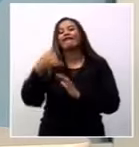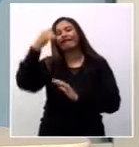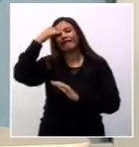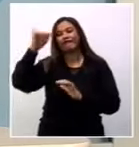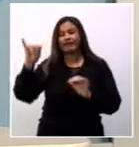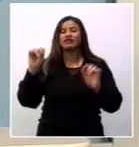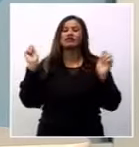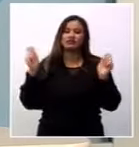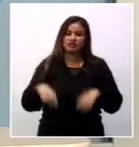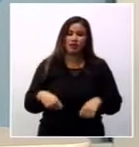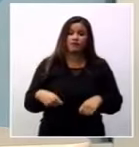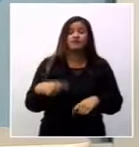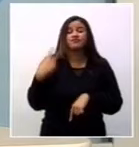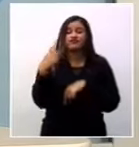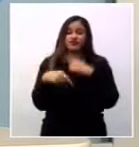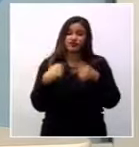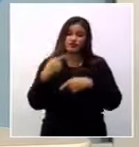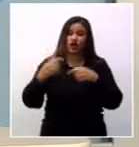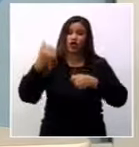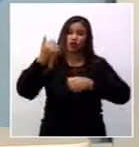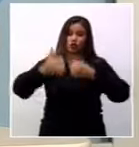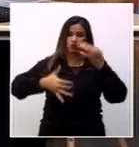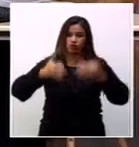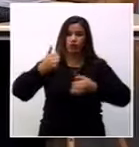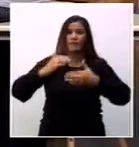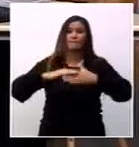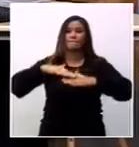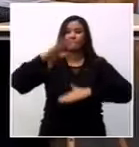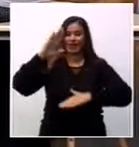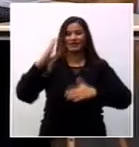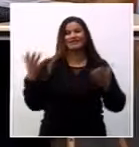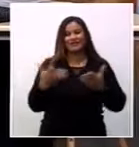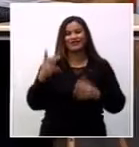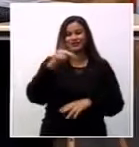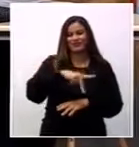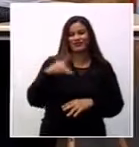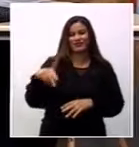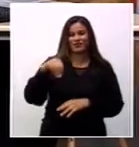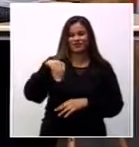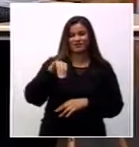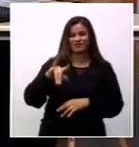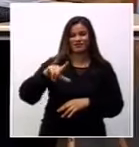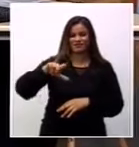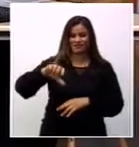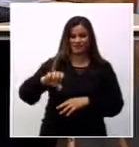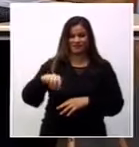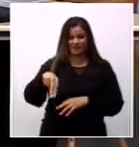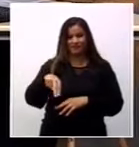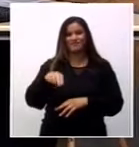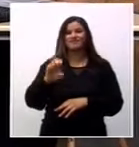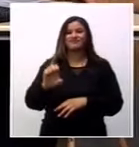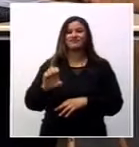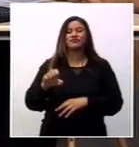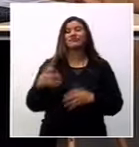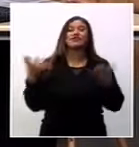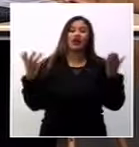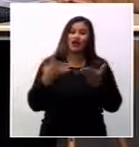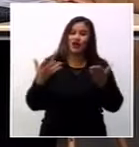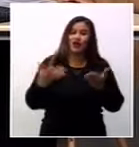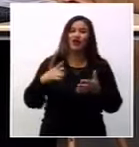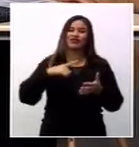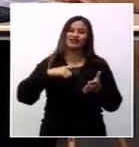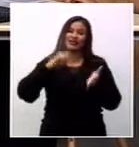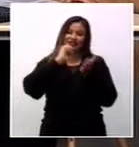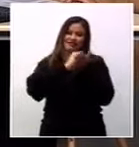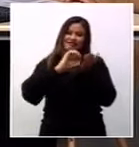a gente vai poder conversar um pouquinho mais sobre isso. Agora eu passo para a professora Milene. Obrigada, professora. Então, agora nós vamos para o exercício,